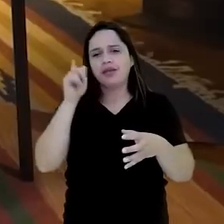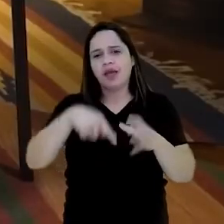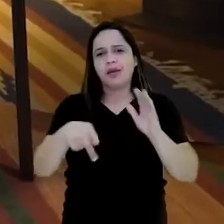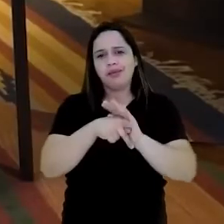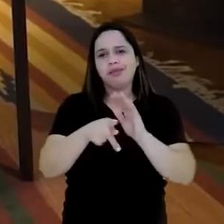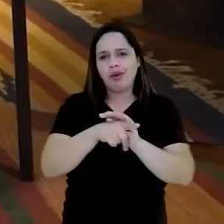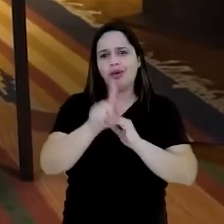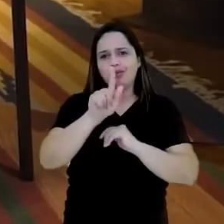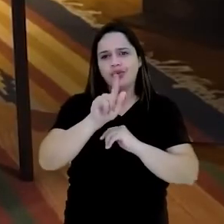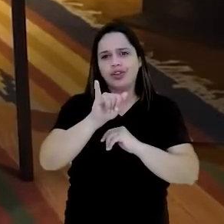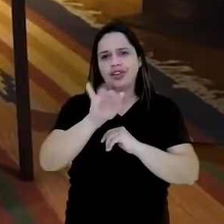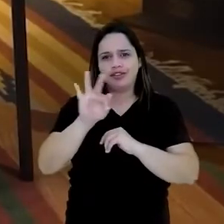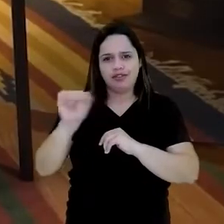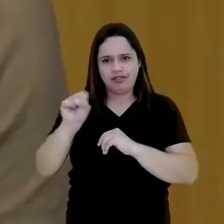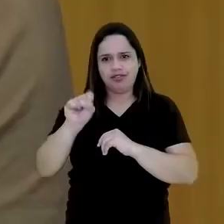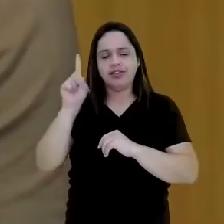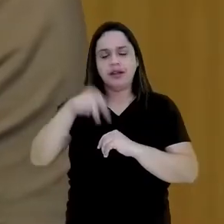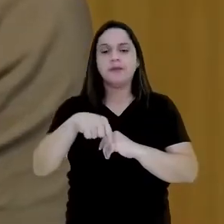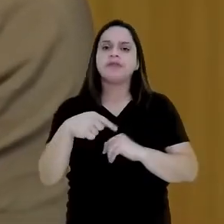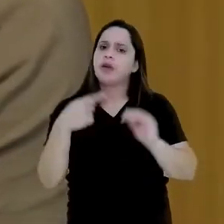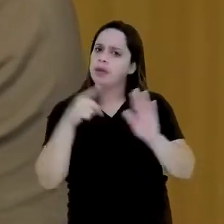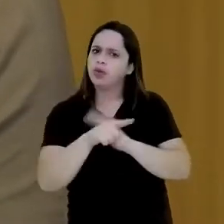eu falei